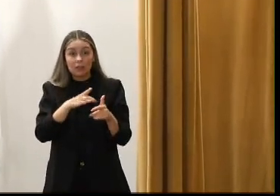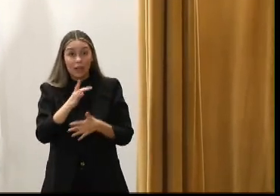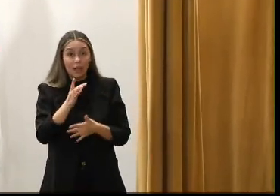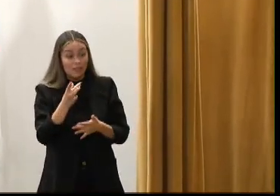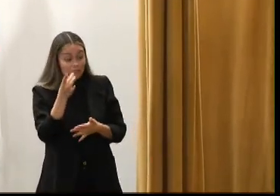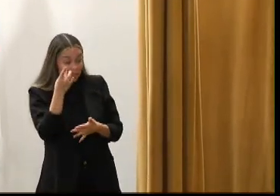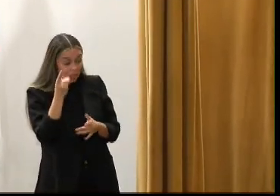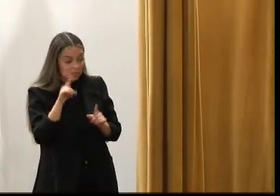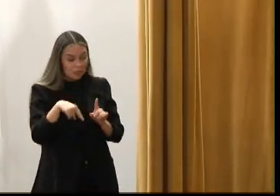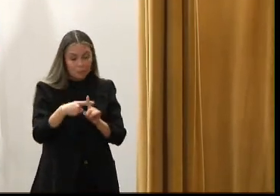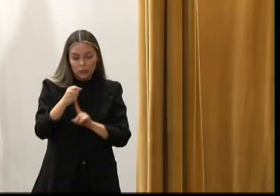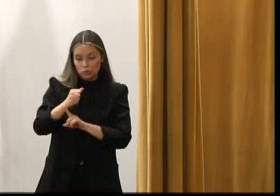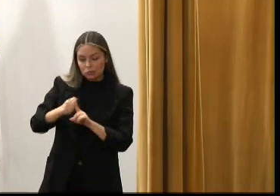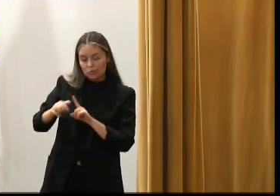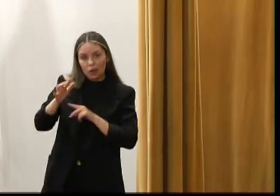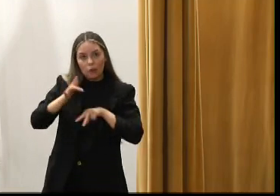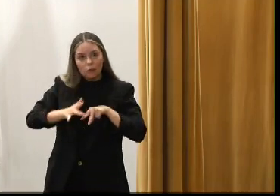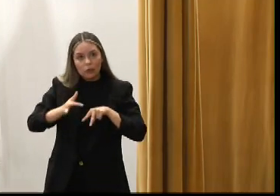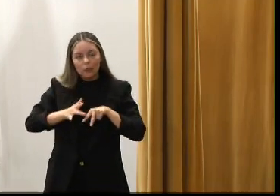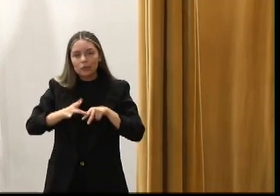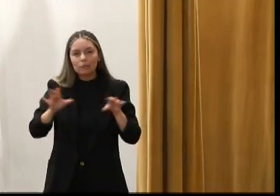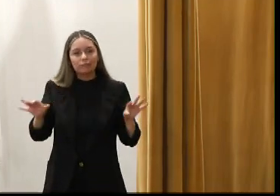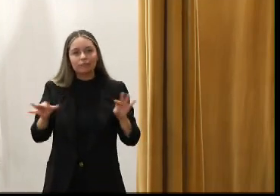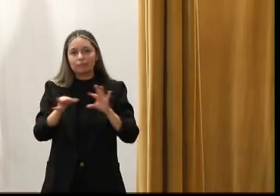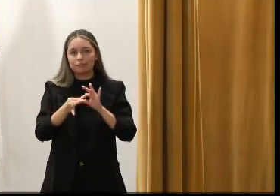e social se entrelaçam.